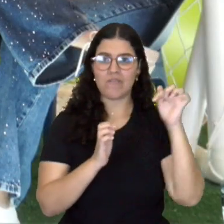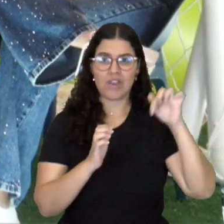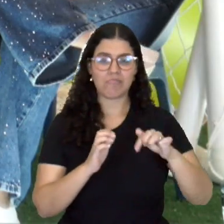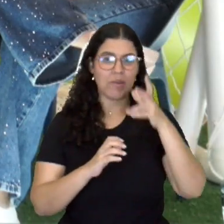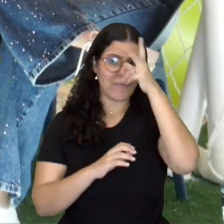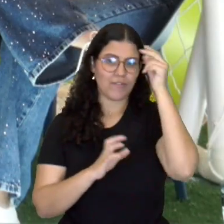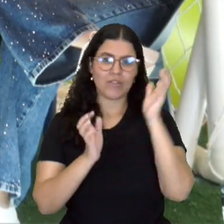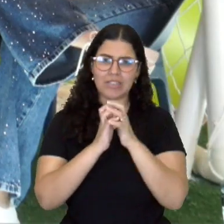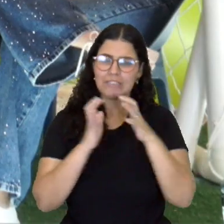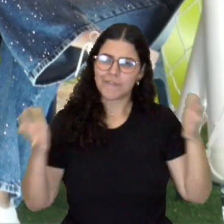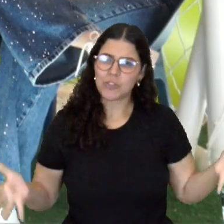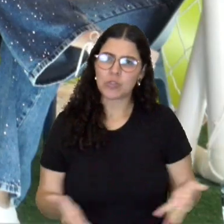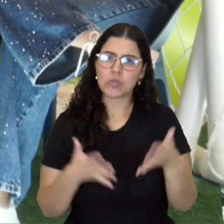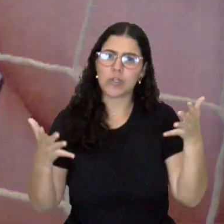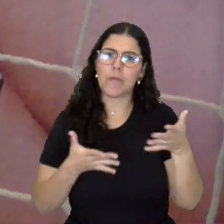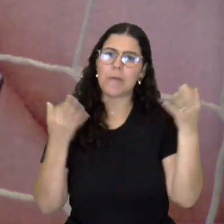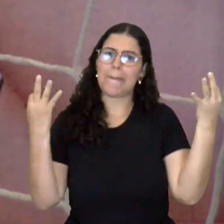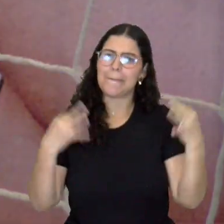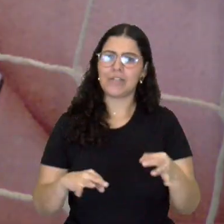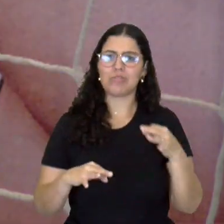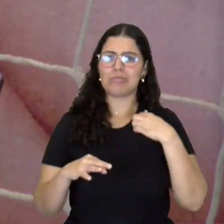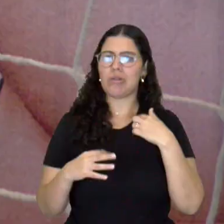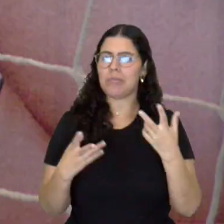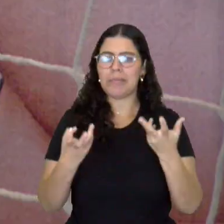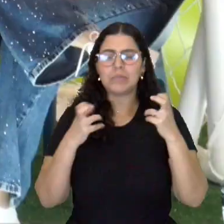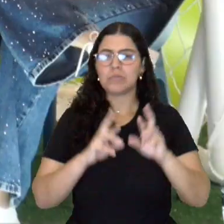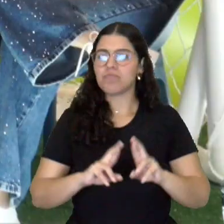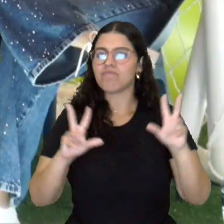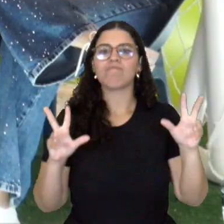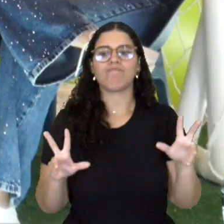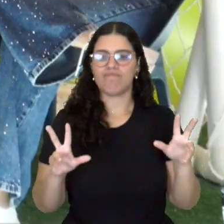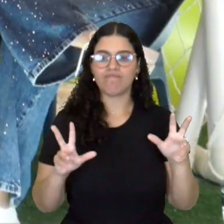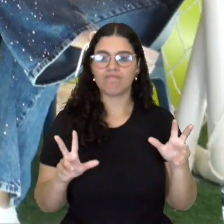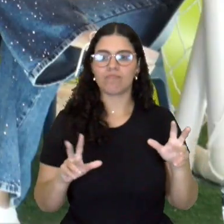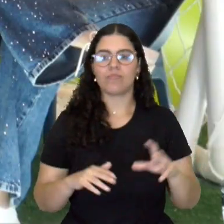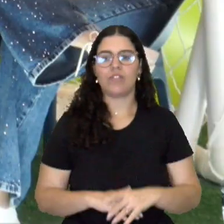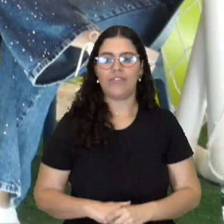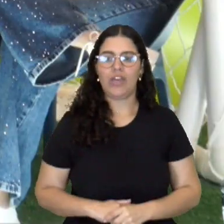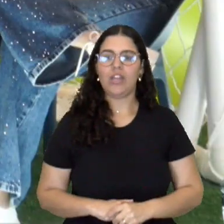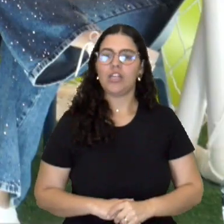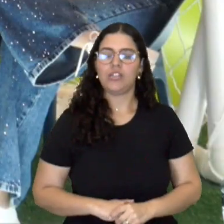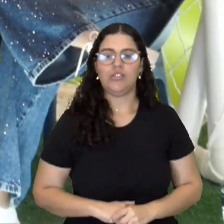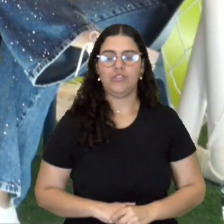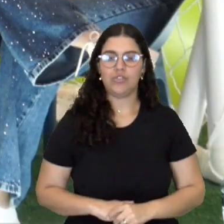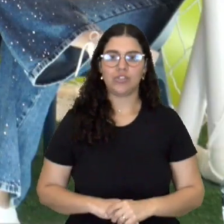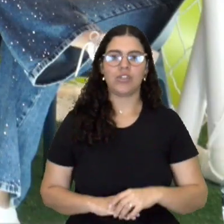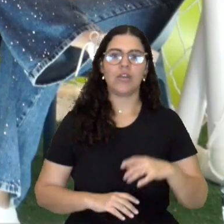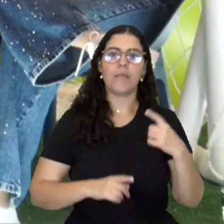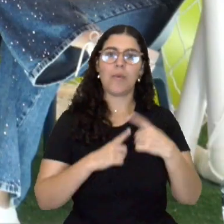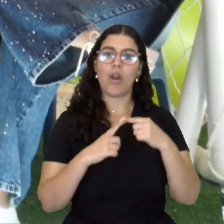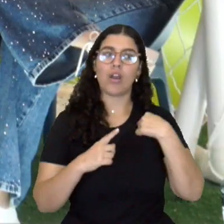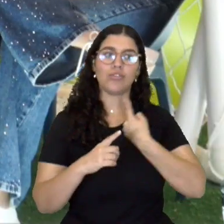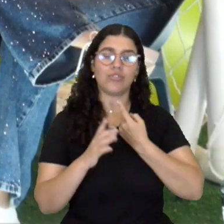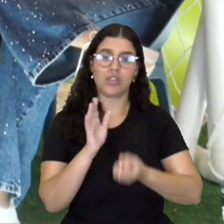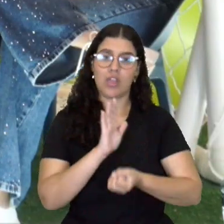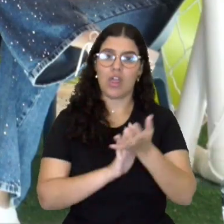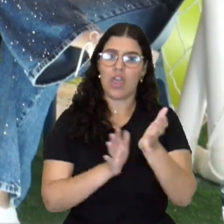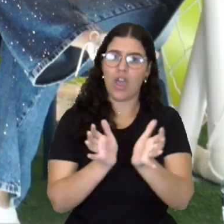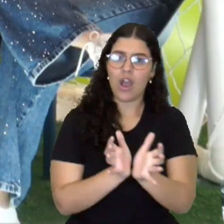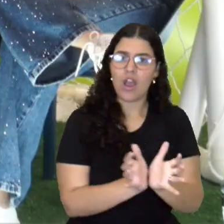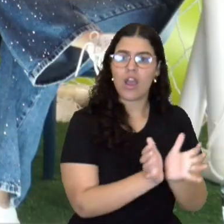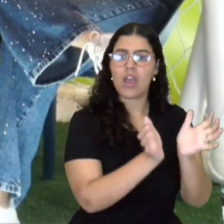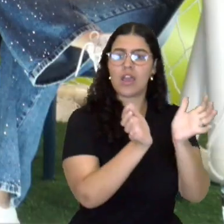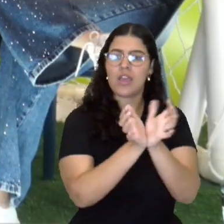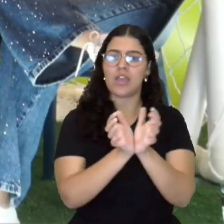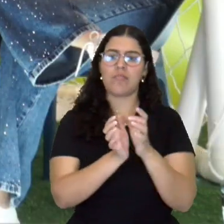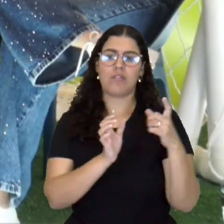estudantes e falo, ó, vamos fazer? Vamos fazer. Então a gente monta uma equipe, a gente tem apoio das UTECs, a gente tem apoio dos estagiários do